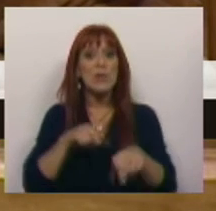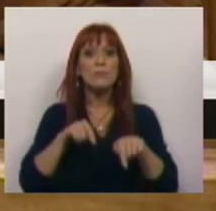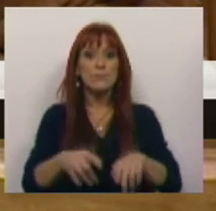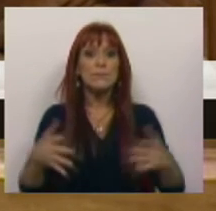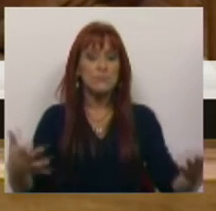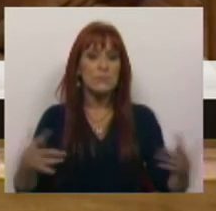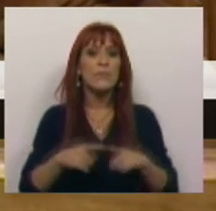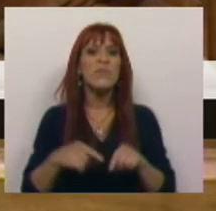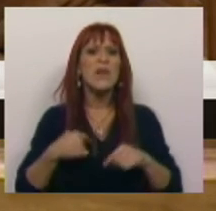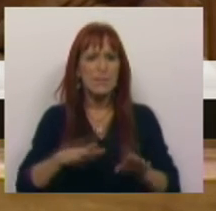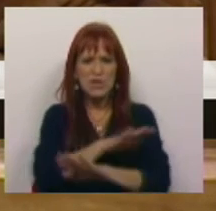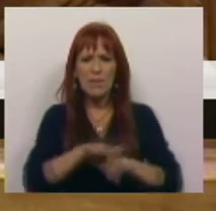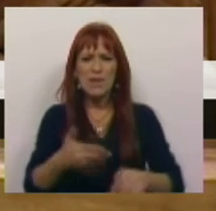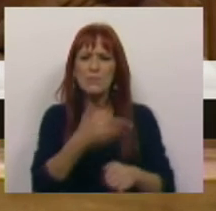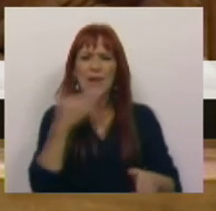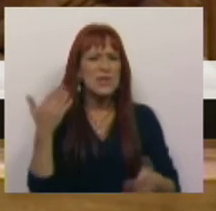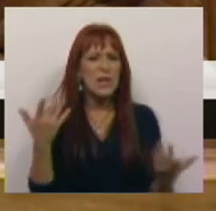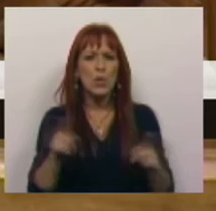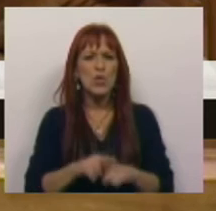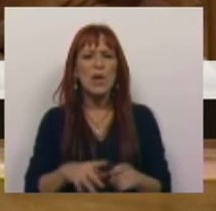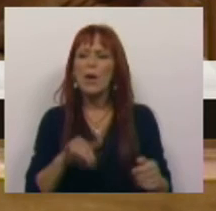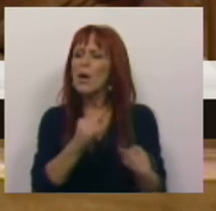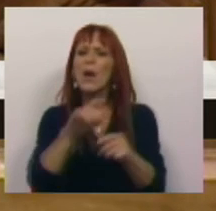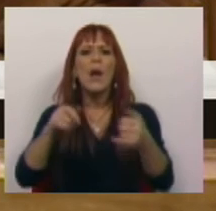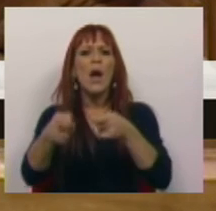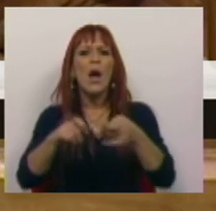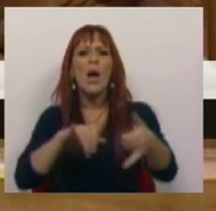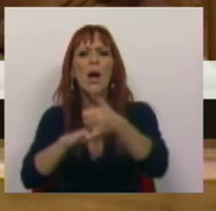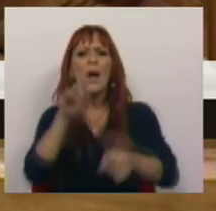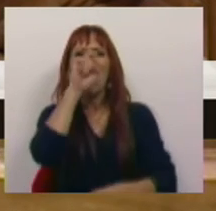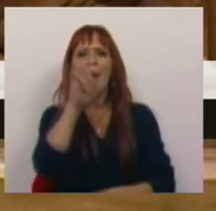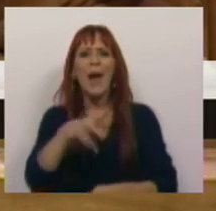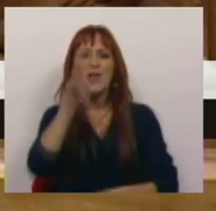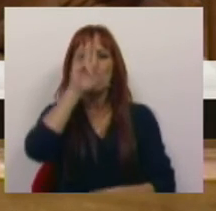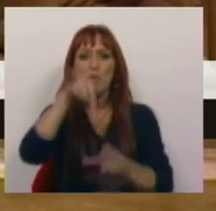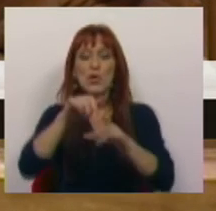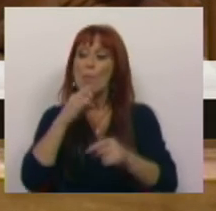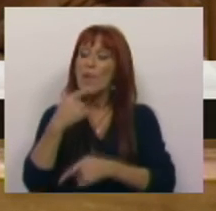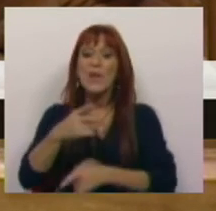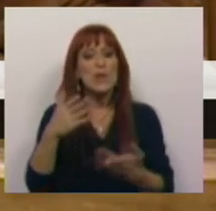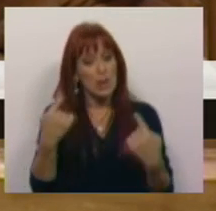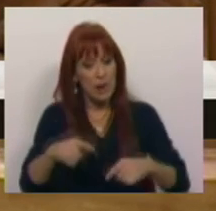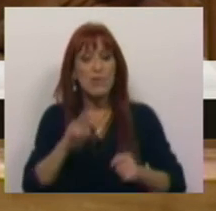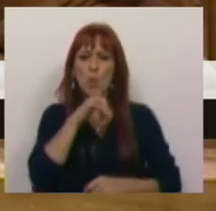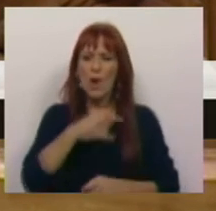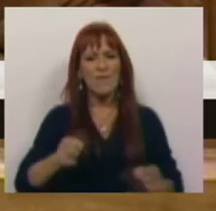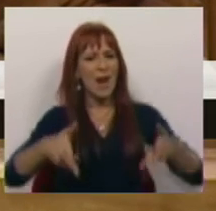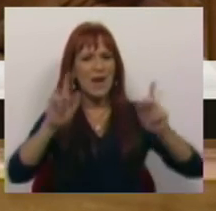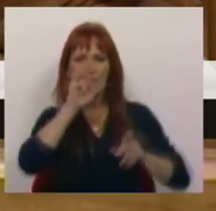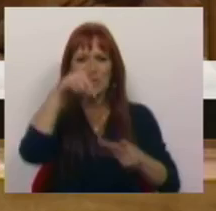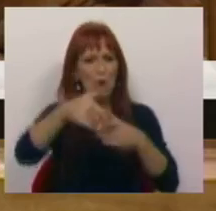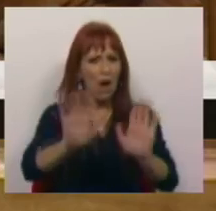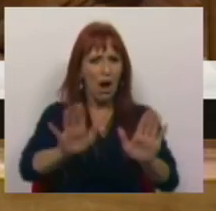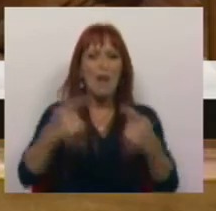isso, temos que acabar o mais depressa possível com as restantes concessões de petróleo e gás, para podermos dizer não só que temos um Algarve livre de